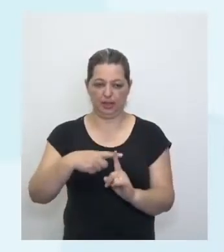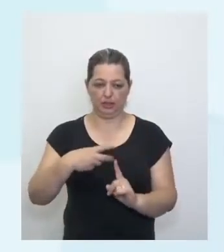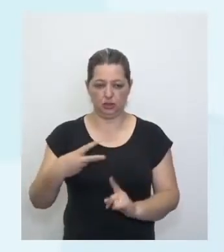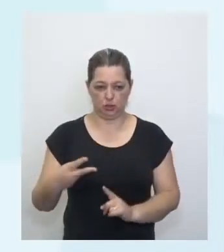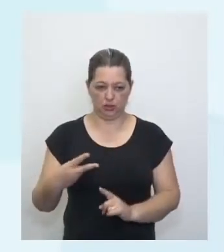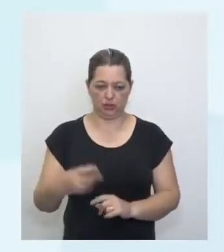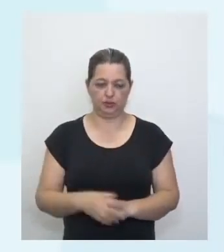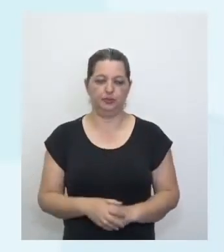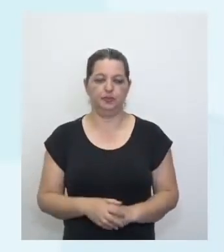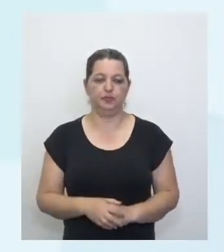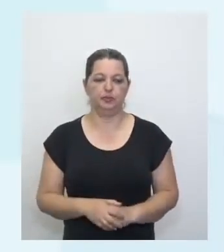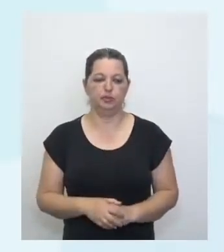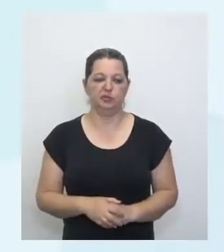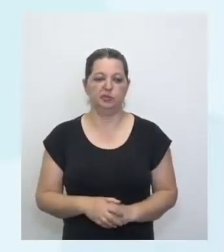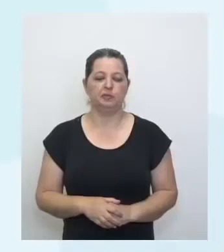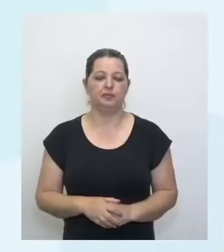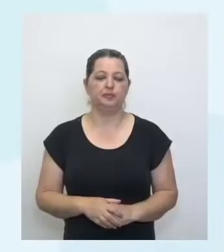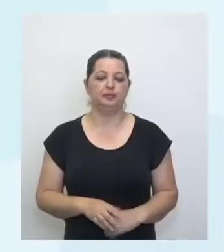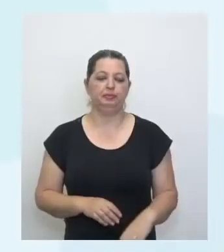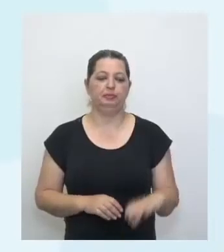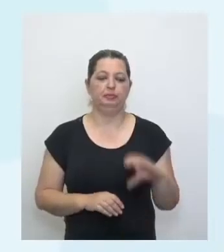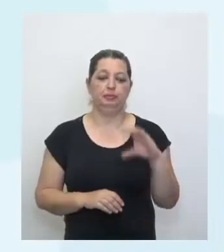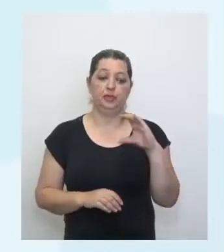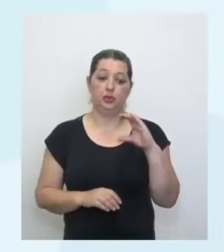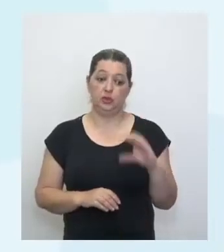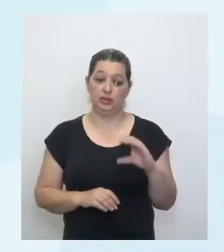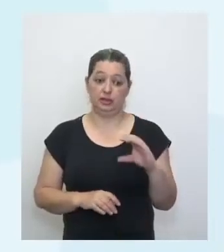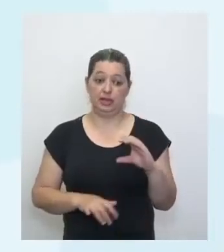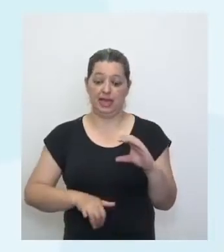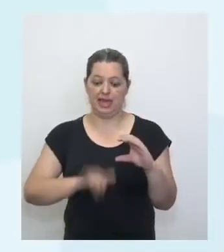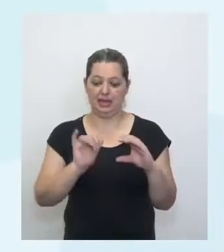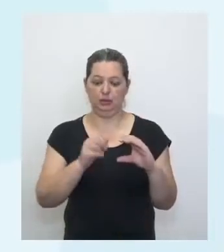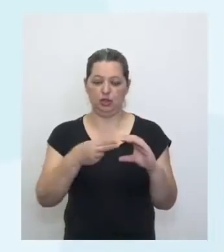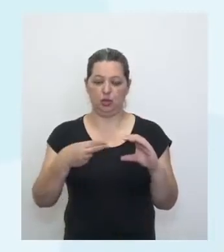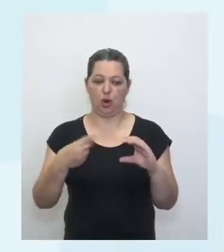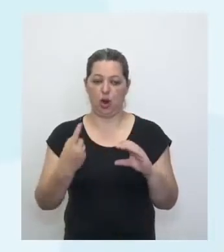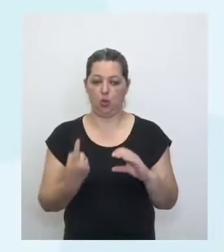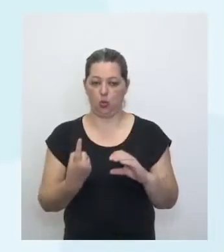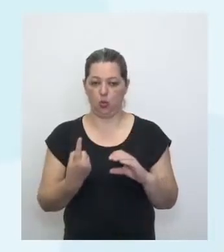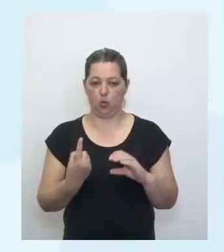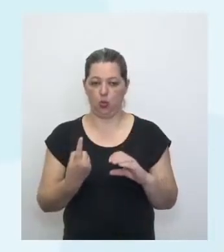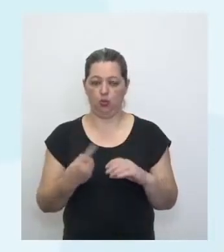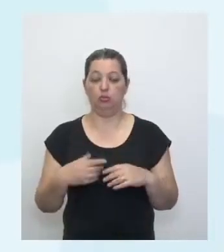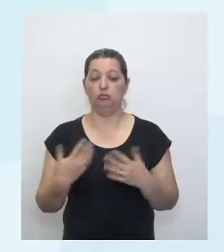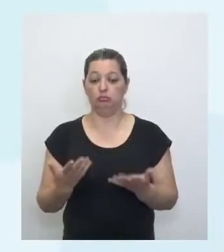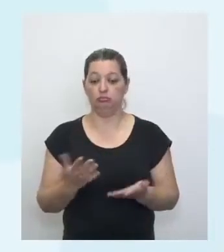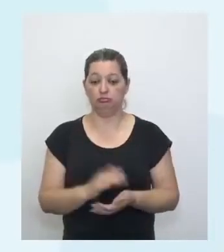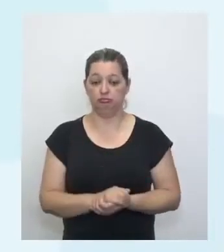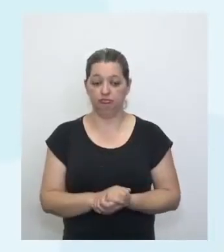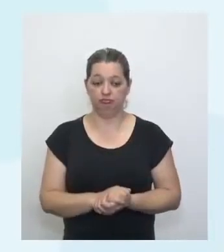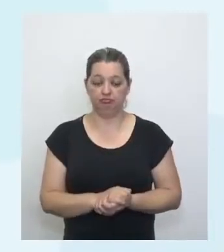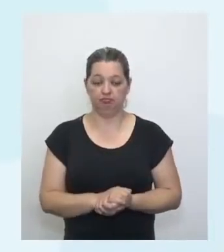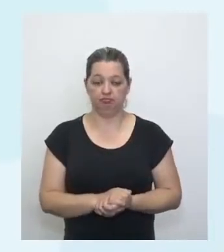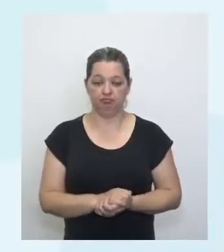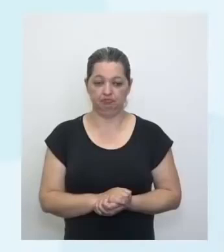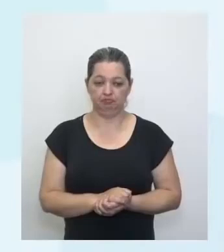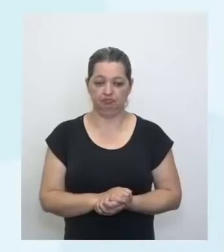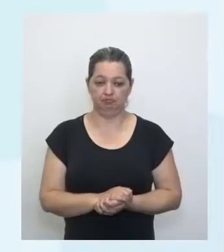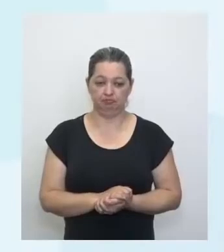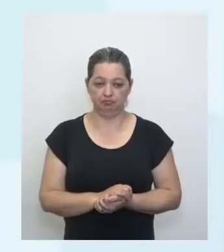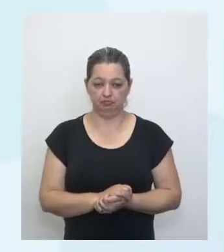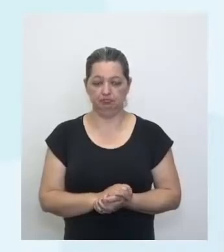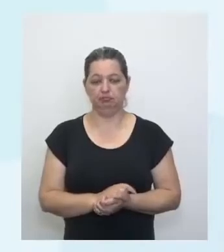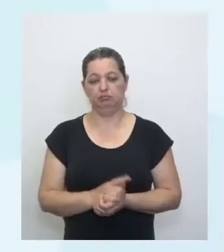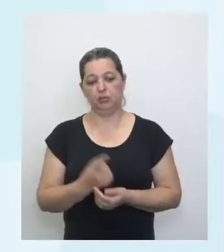número vezes x mais outro número. Tá. E no item C, eu tenho y igual a 1. Y igual a um número. Um número